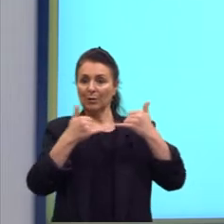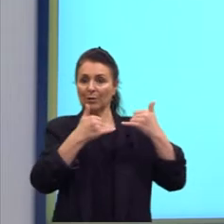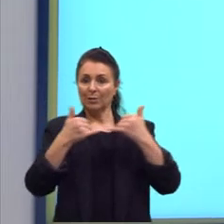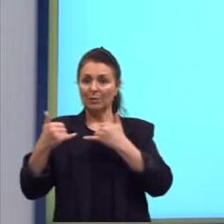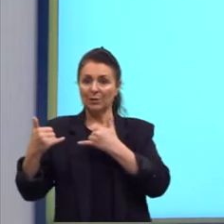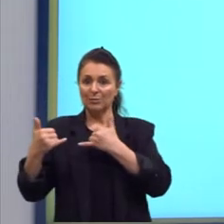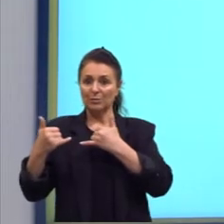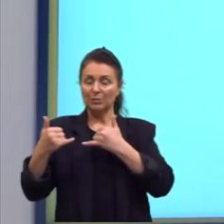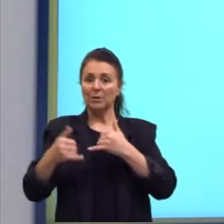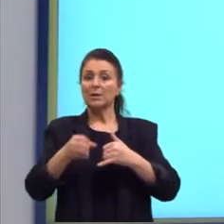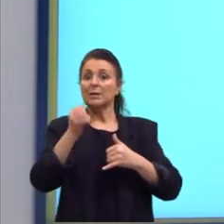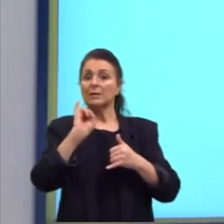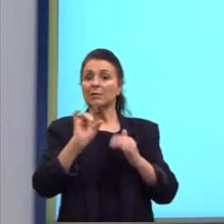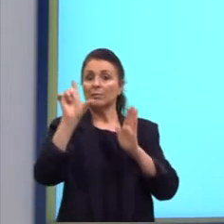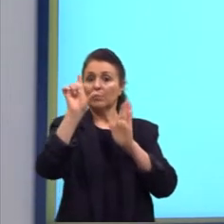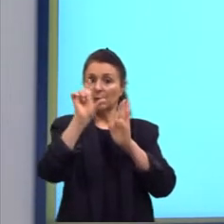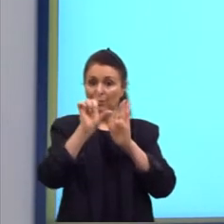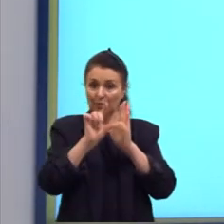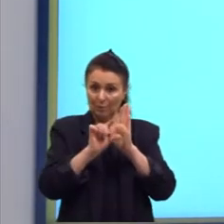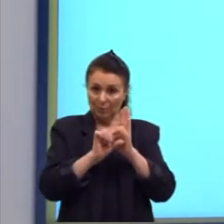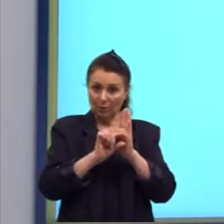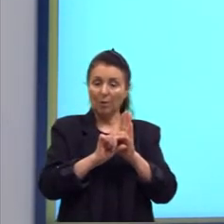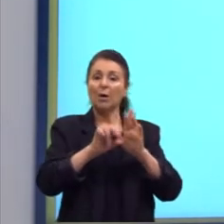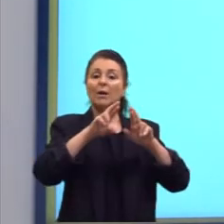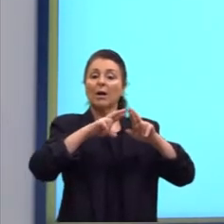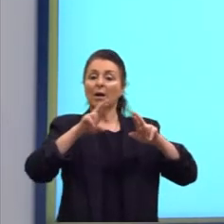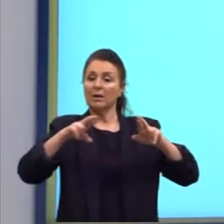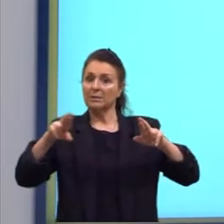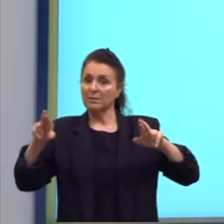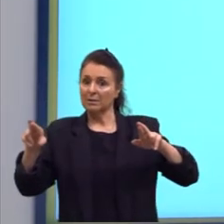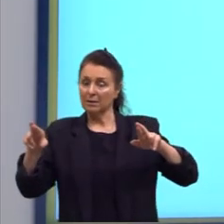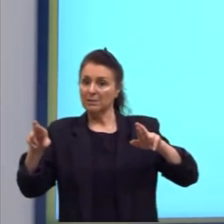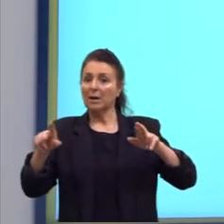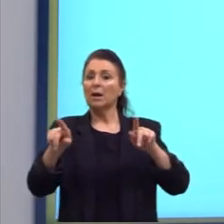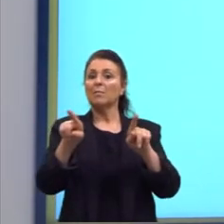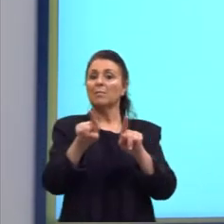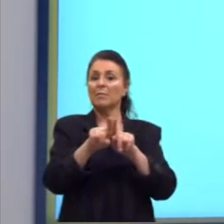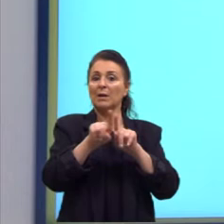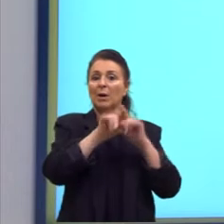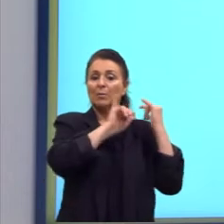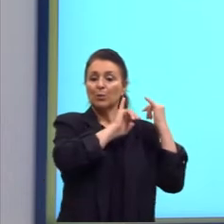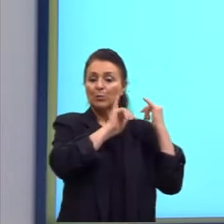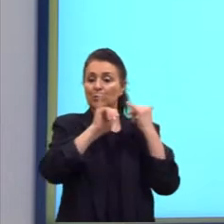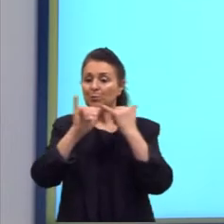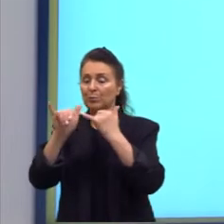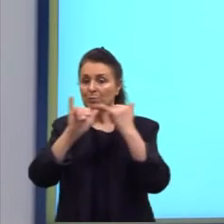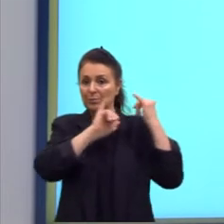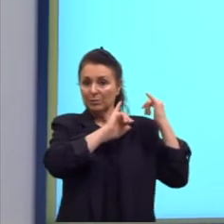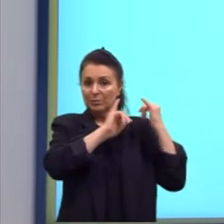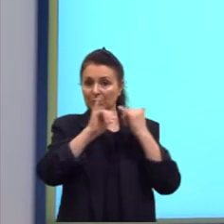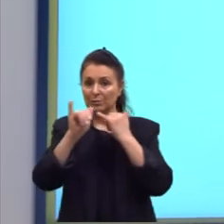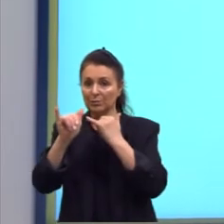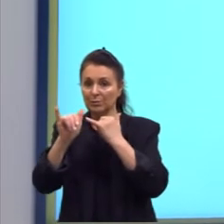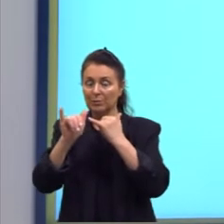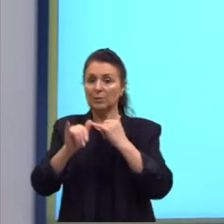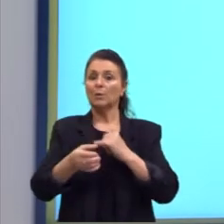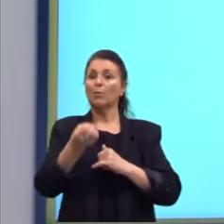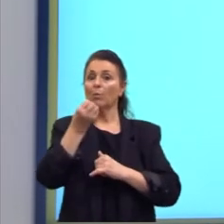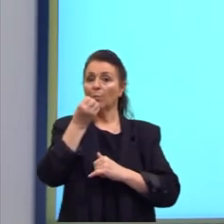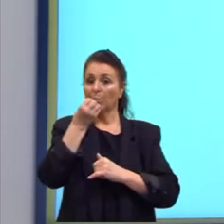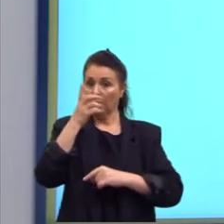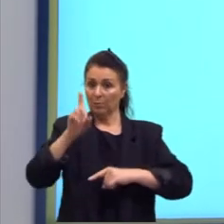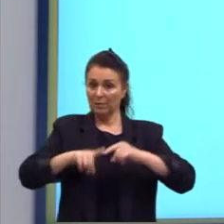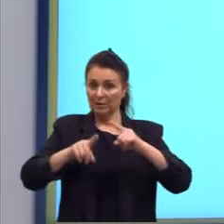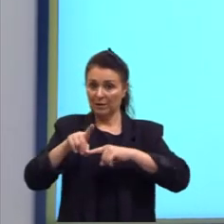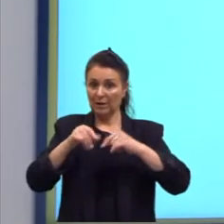quanto menor for a resistência maior vai ser o fluxo de corrente então para o material ser bom